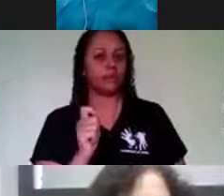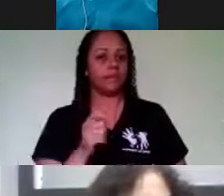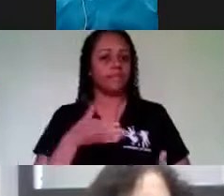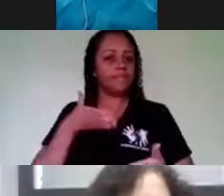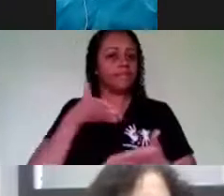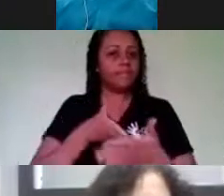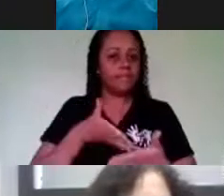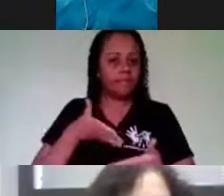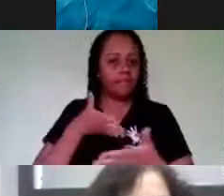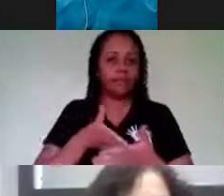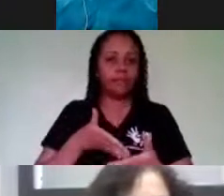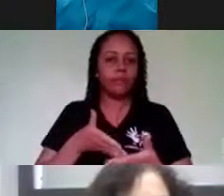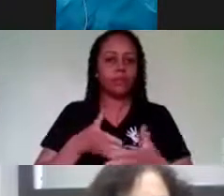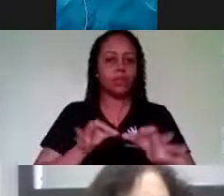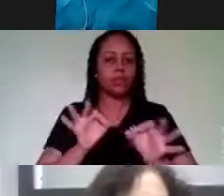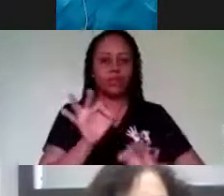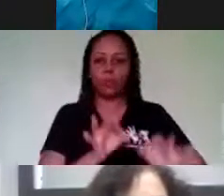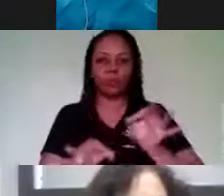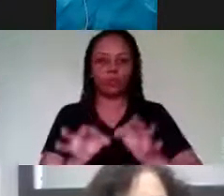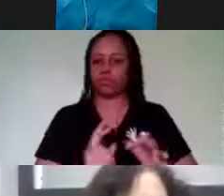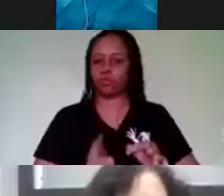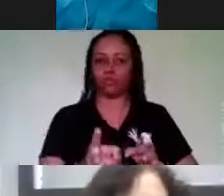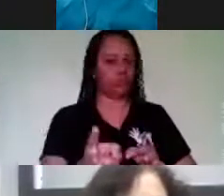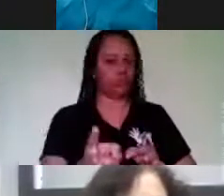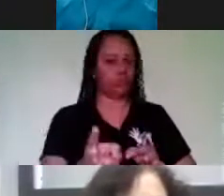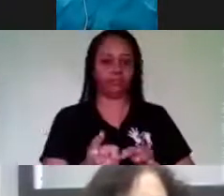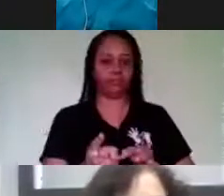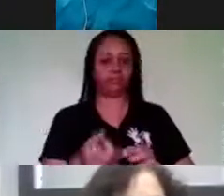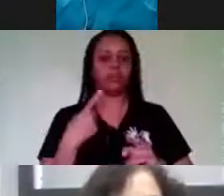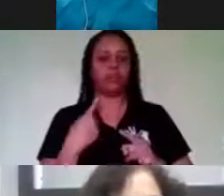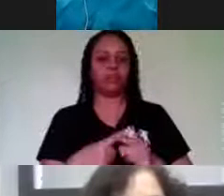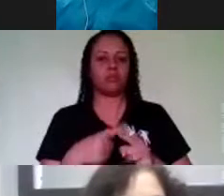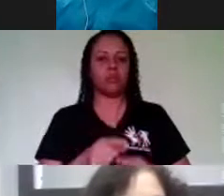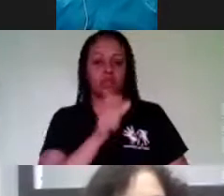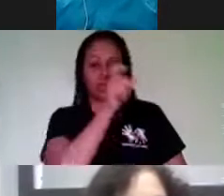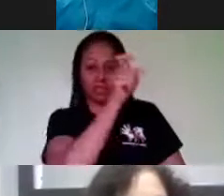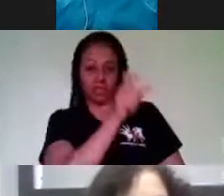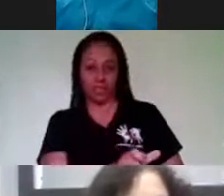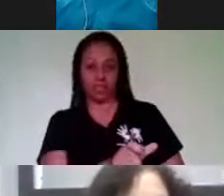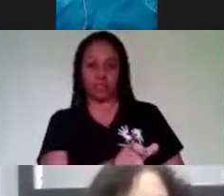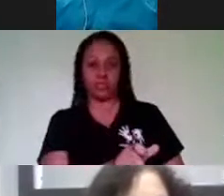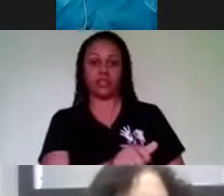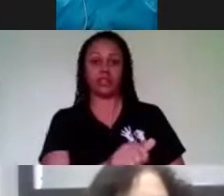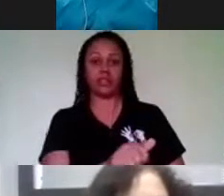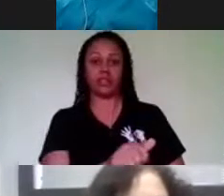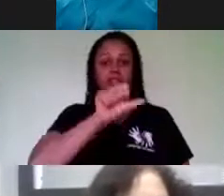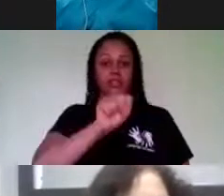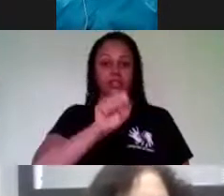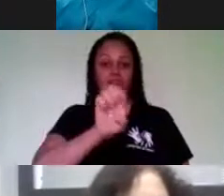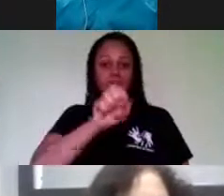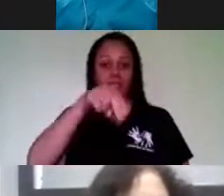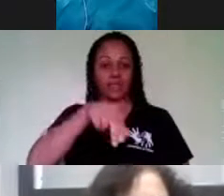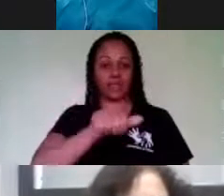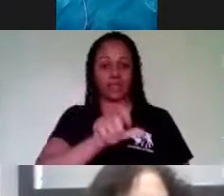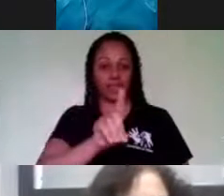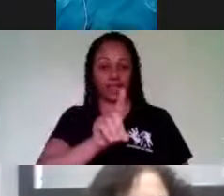tenho dúvidas de que este senador, com certeza, teria sido capaz de convencer os seus pares